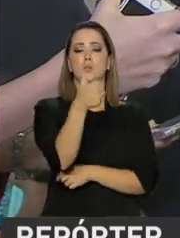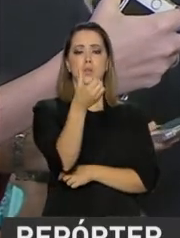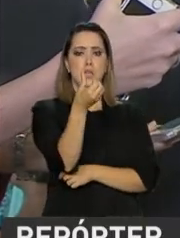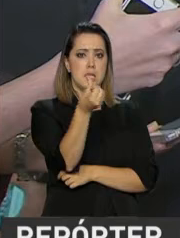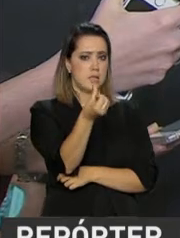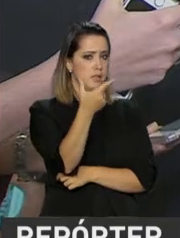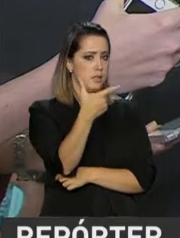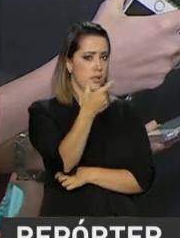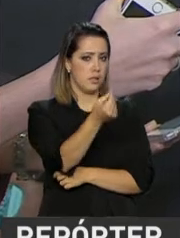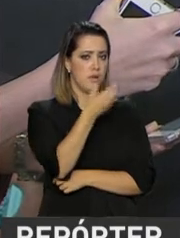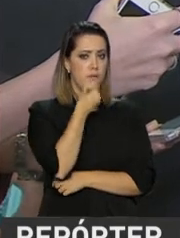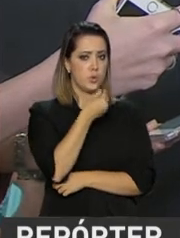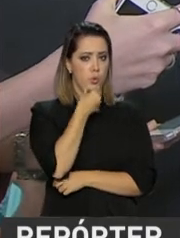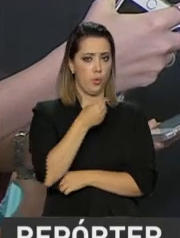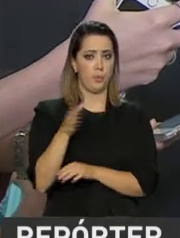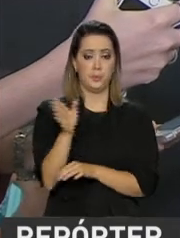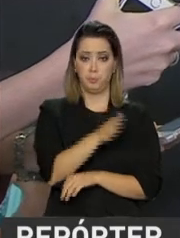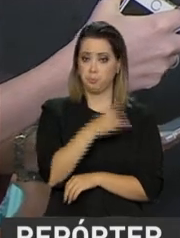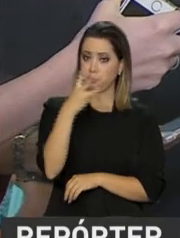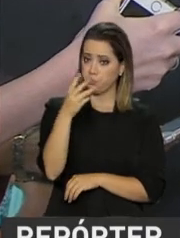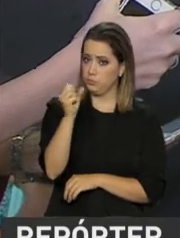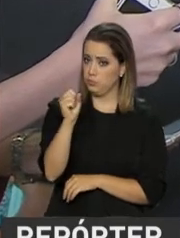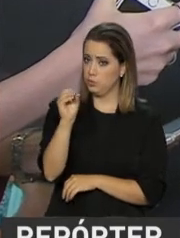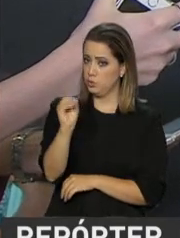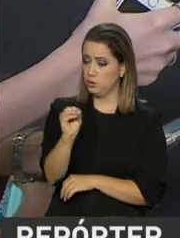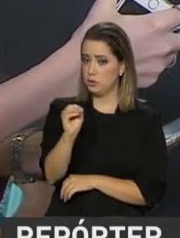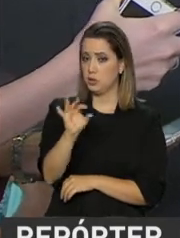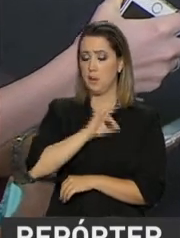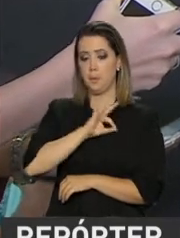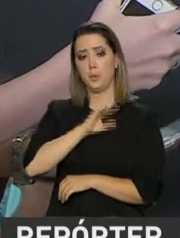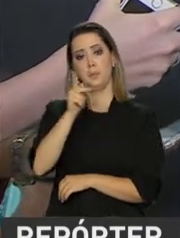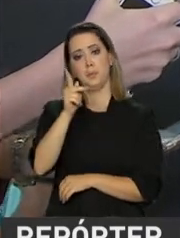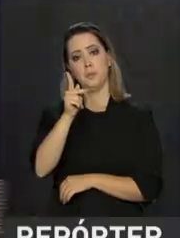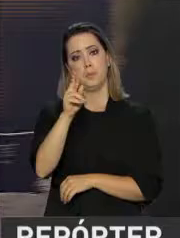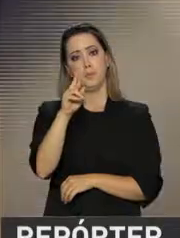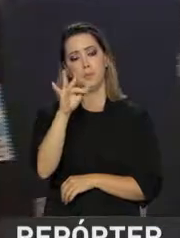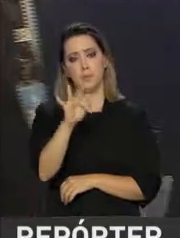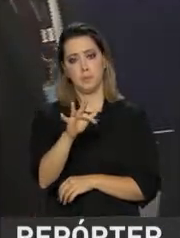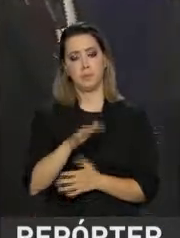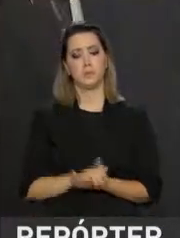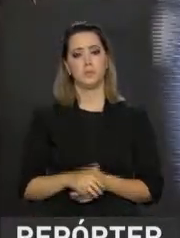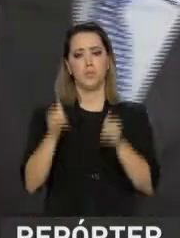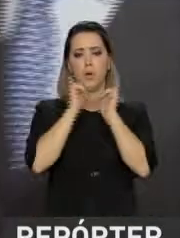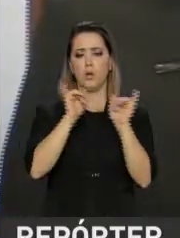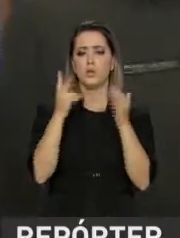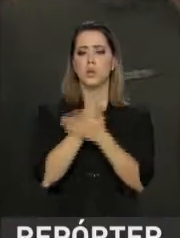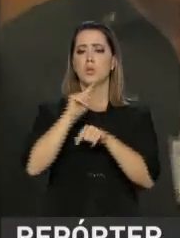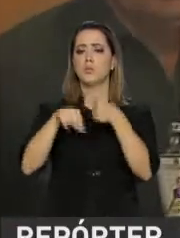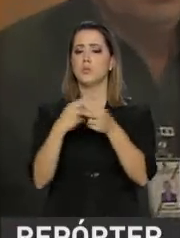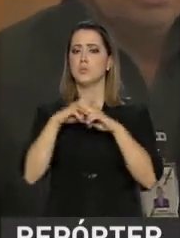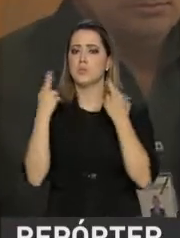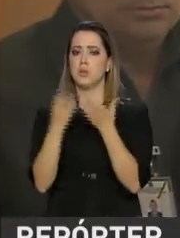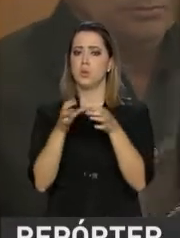pública 380 homens da polícia rodoviária federal o anúncio foi feito após a reunião do